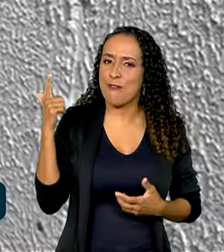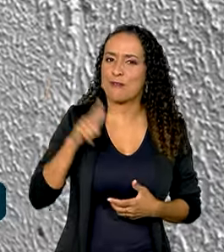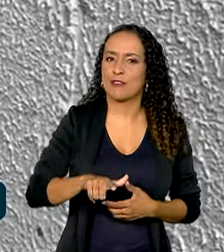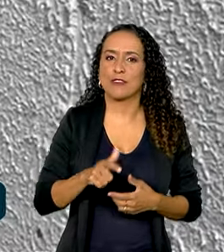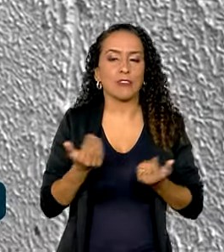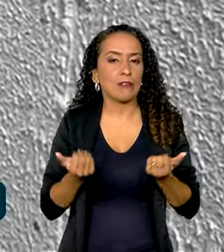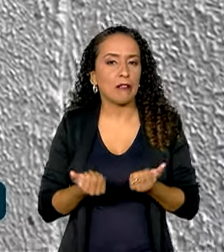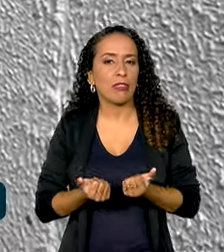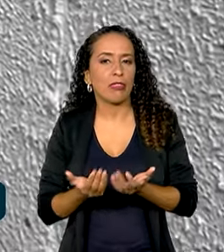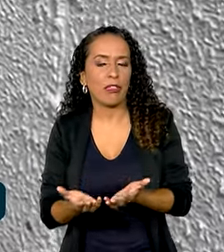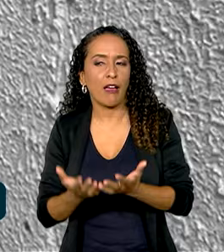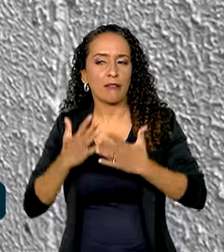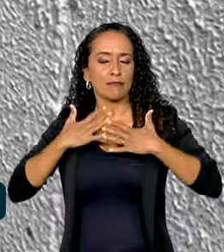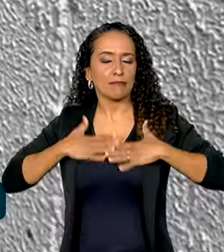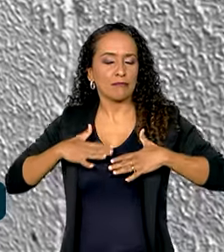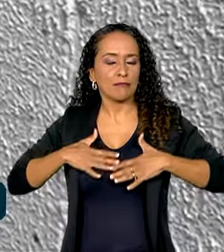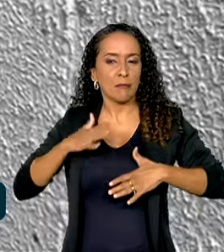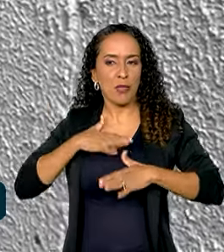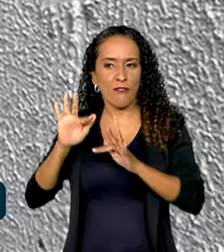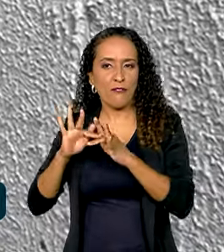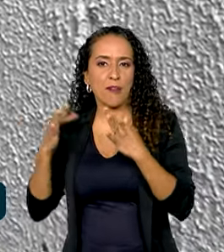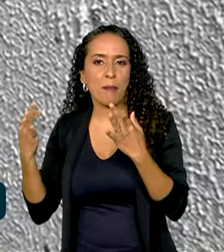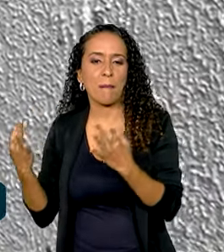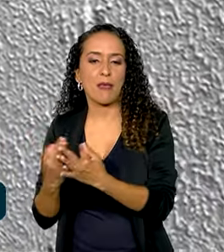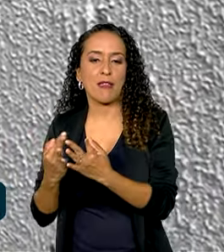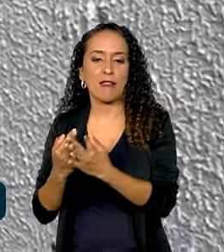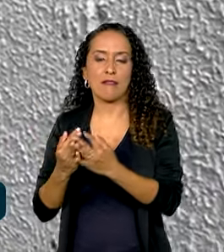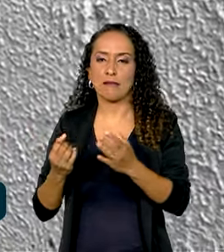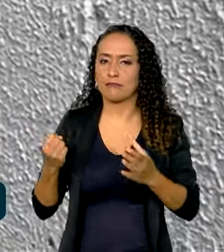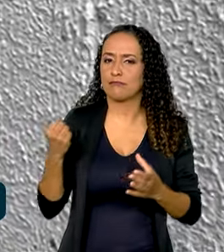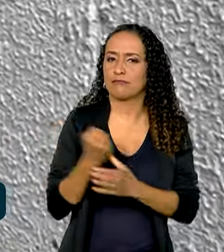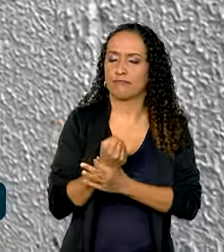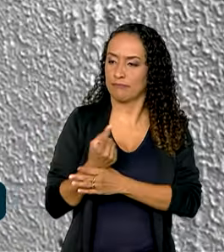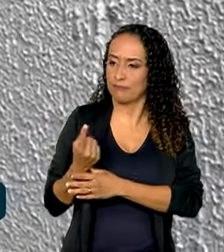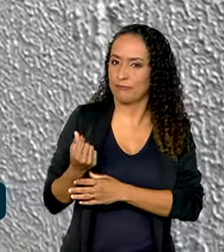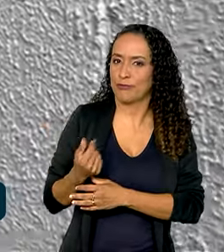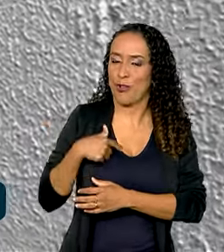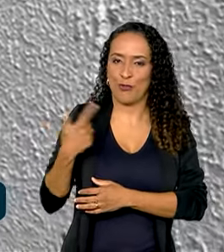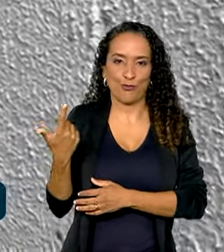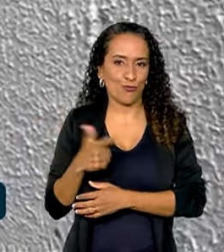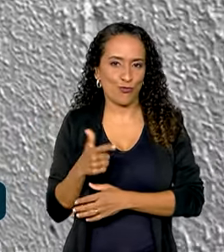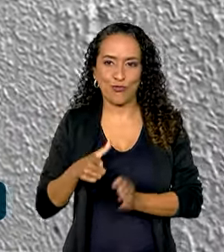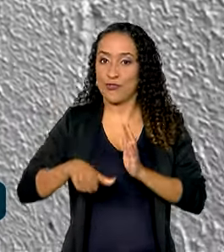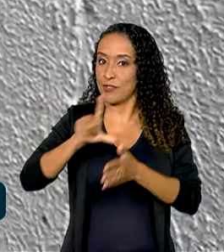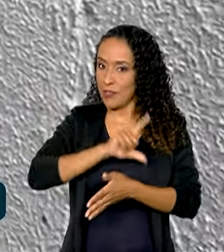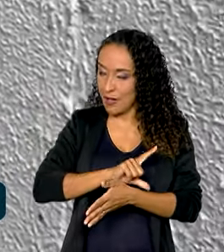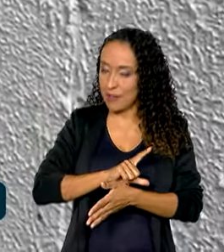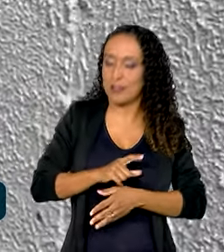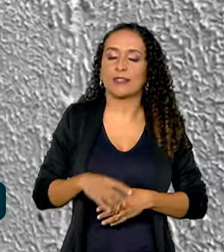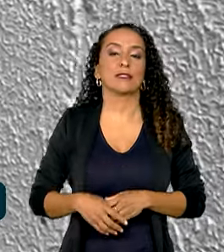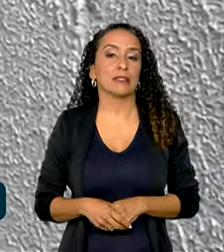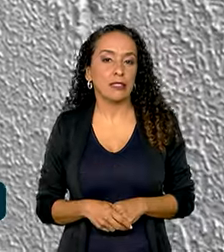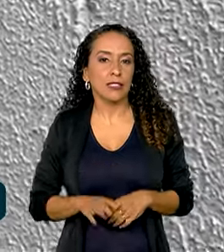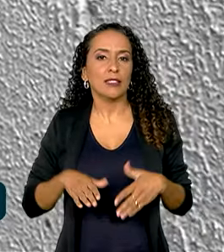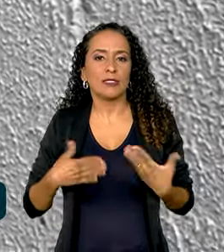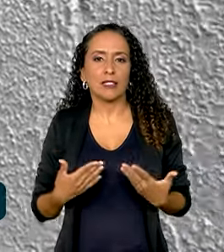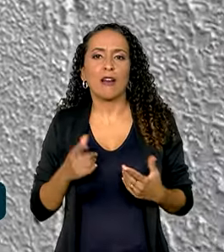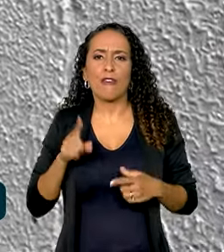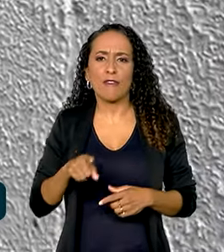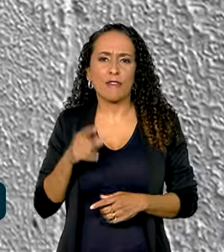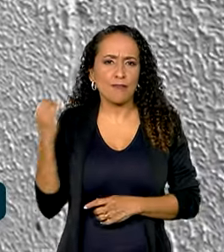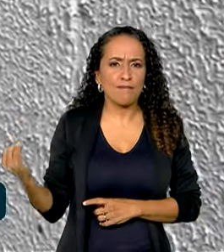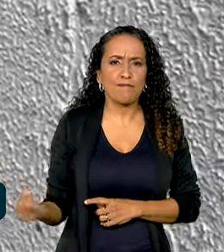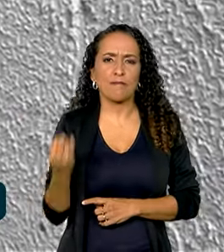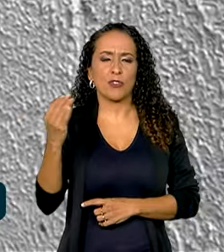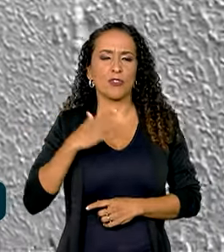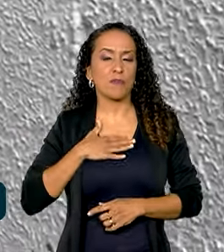dar um conforto maior para minha família, uma segurança financeira que eu não tinha com certeza antes. E foi extremamente fundamental